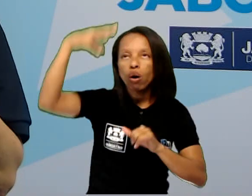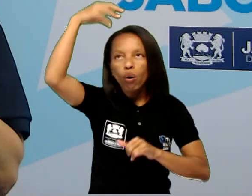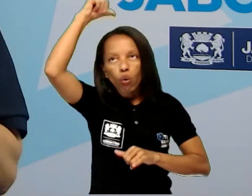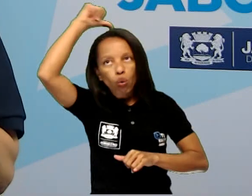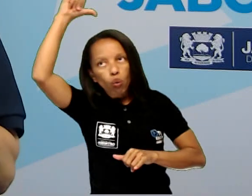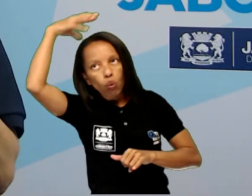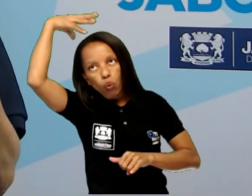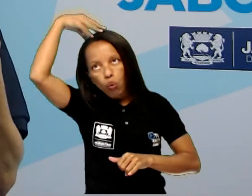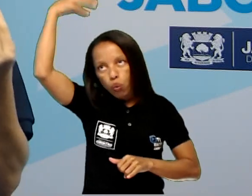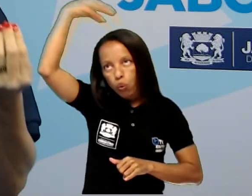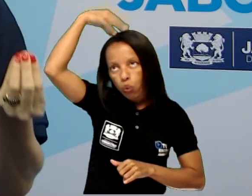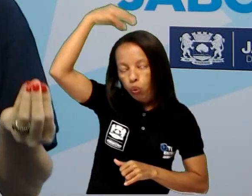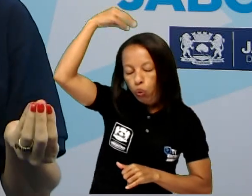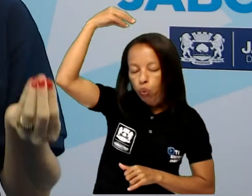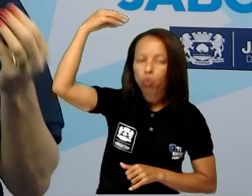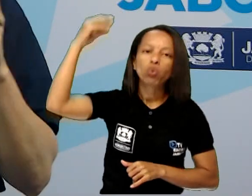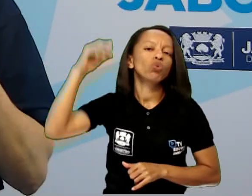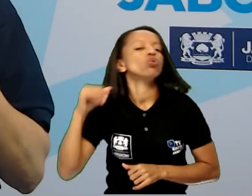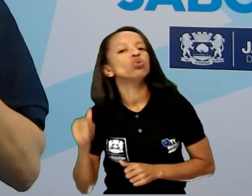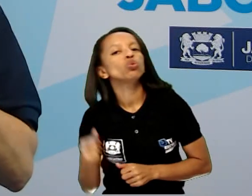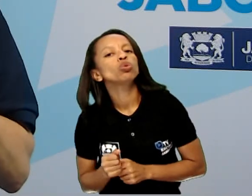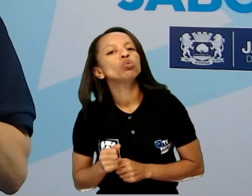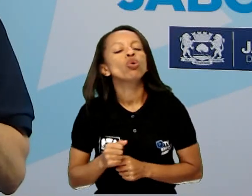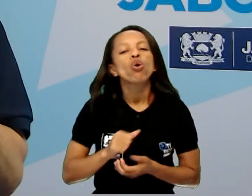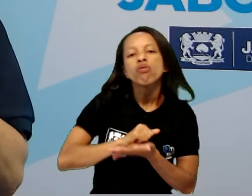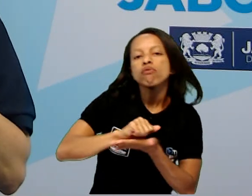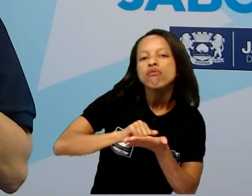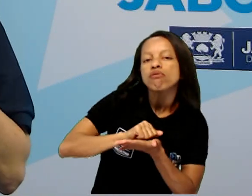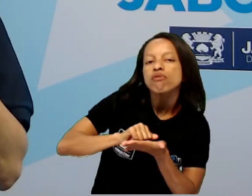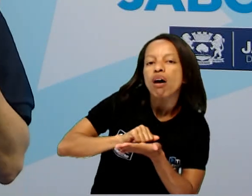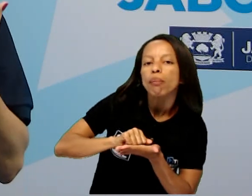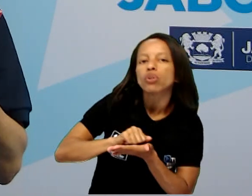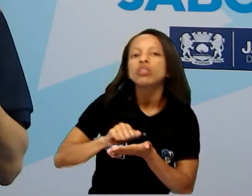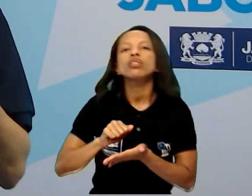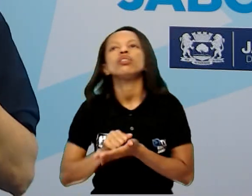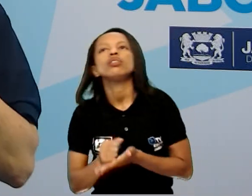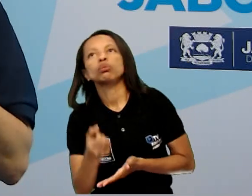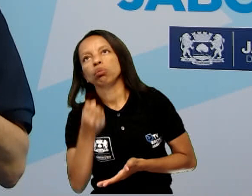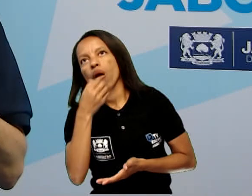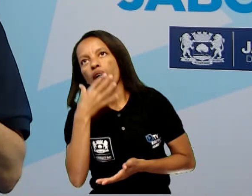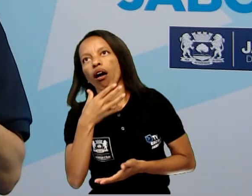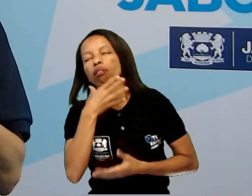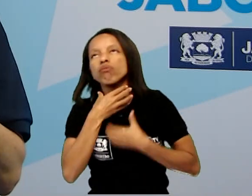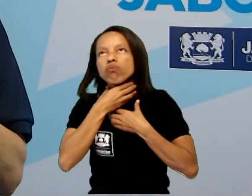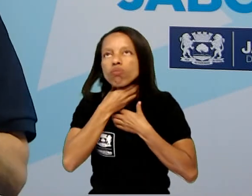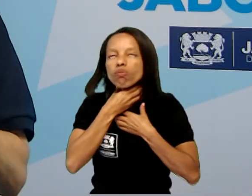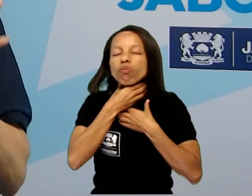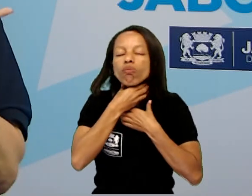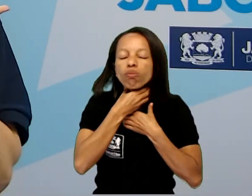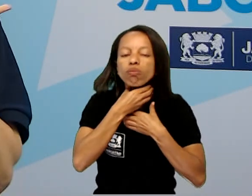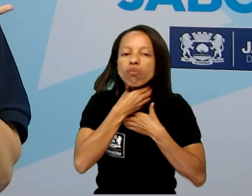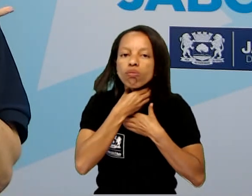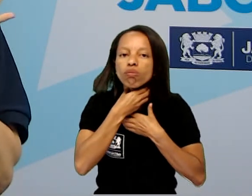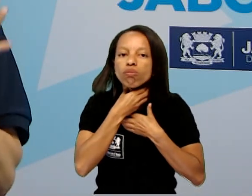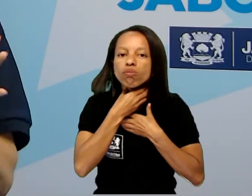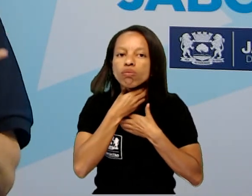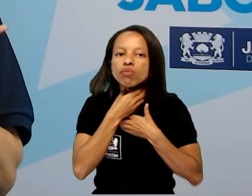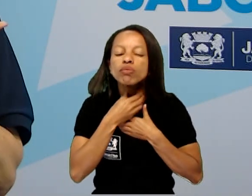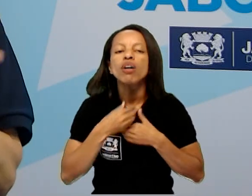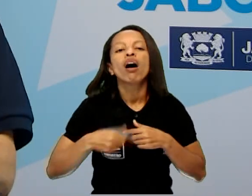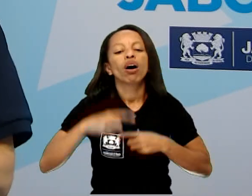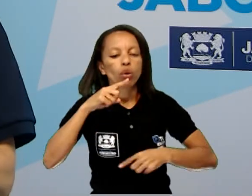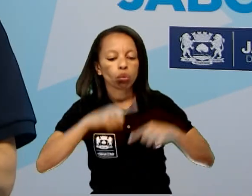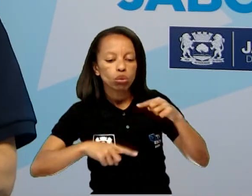podem causar um envenenamento, intoxicação, né, um engasgo, um sufocamento. Então,